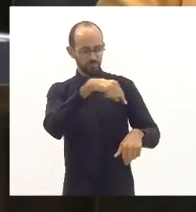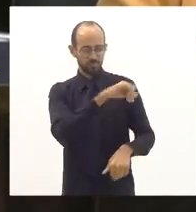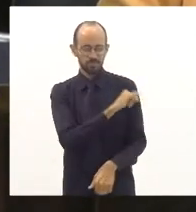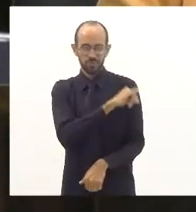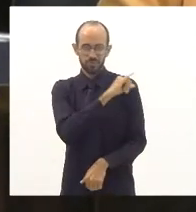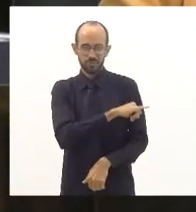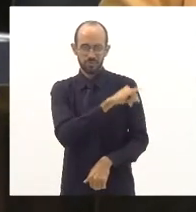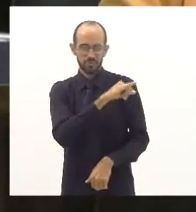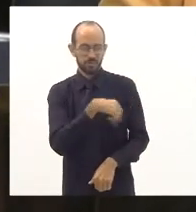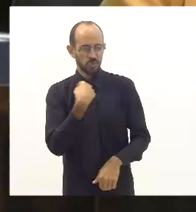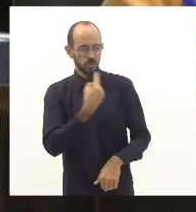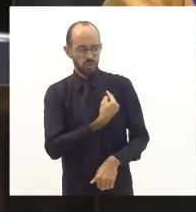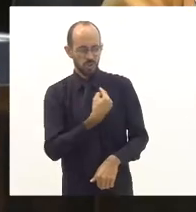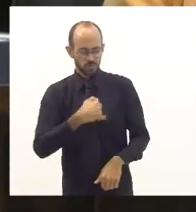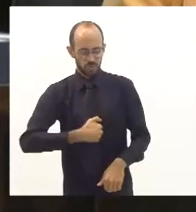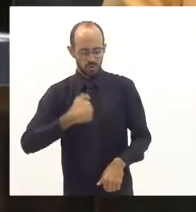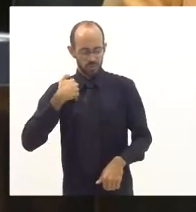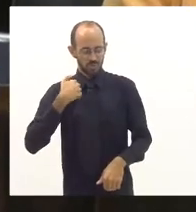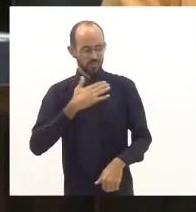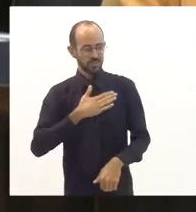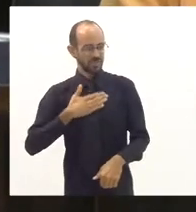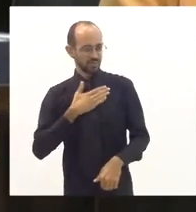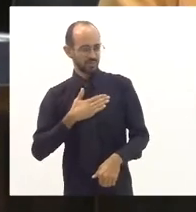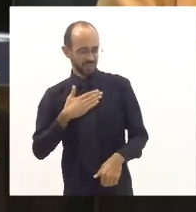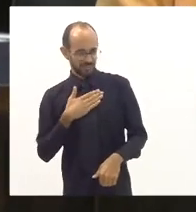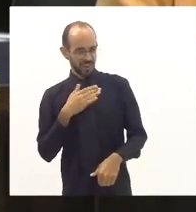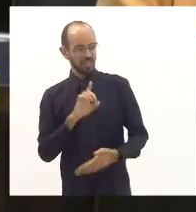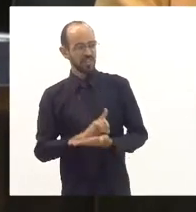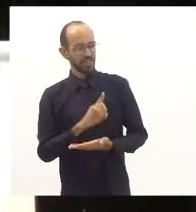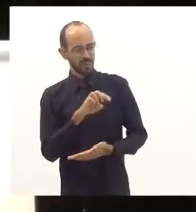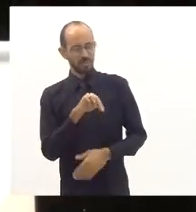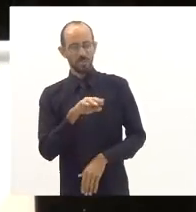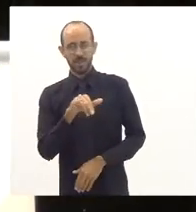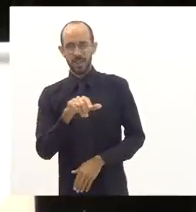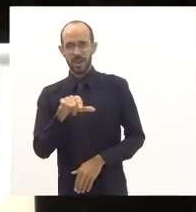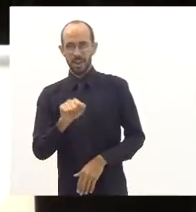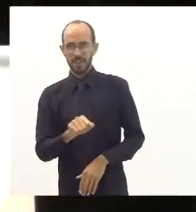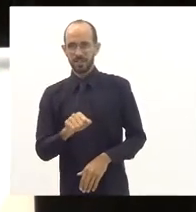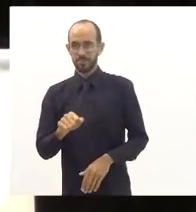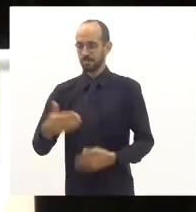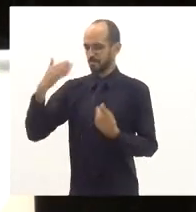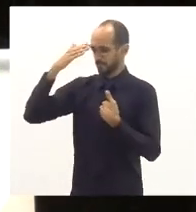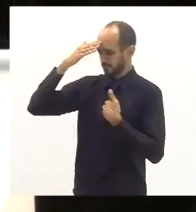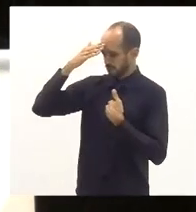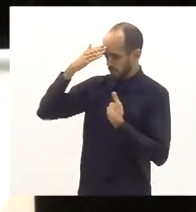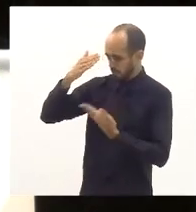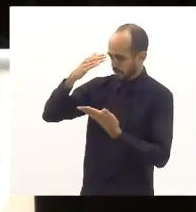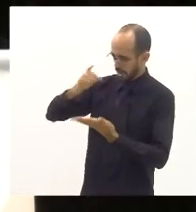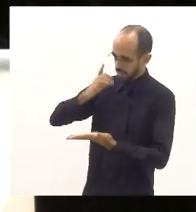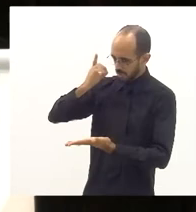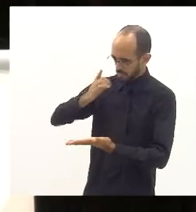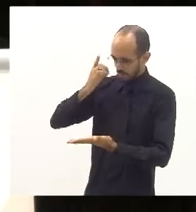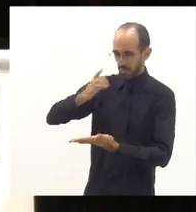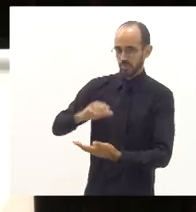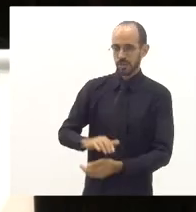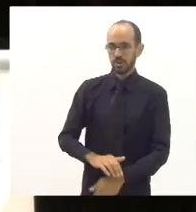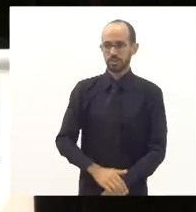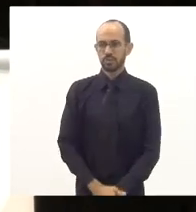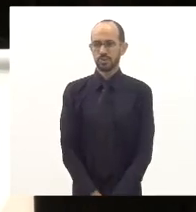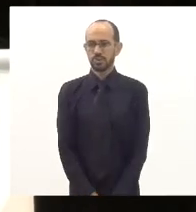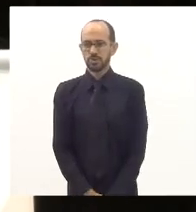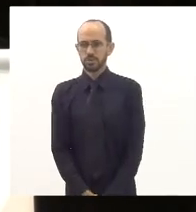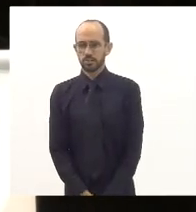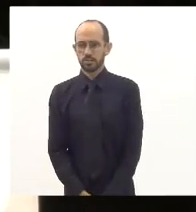nosso orgulho e satisfação. Doutora Mirella. Muito obrigada, deputado.